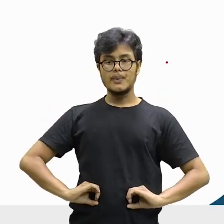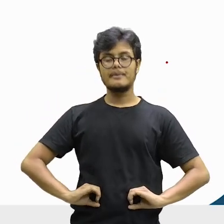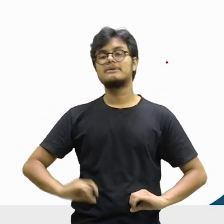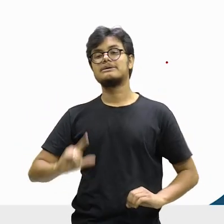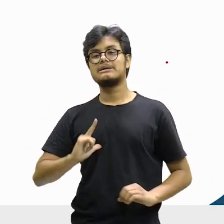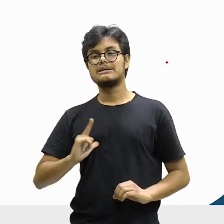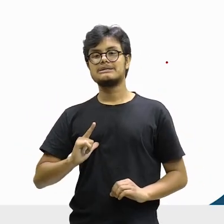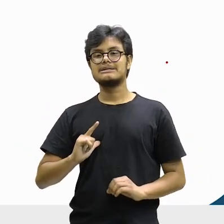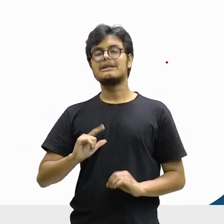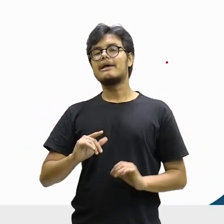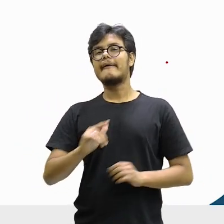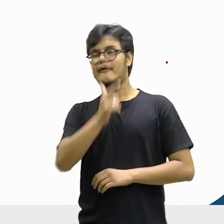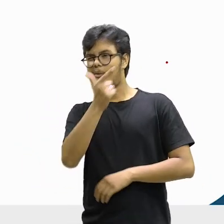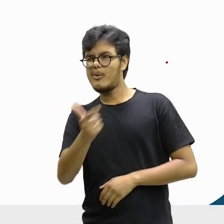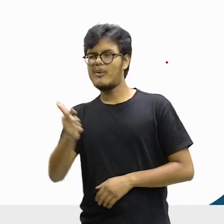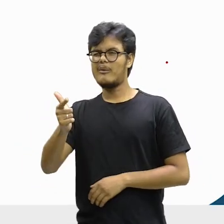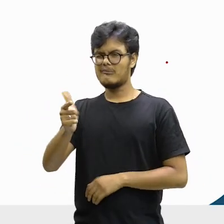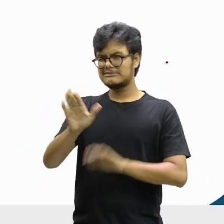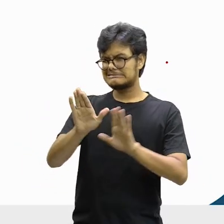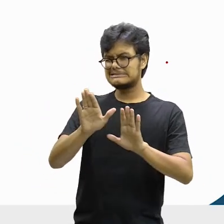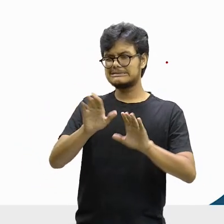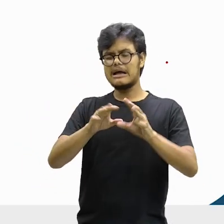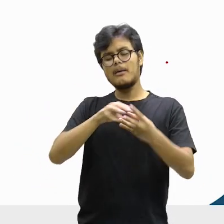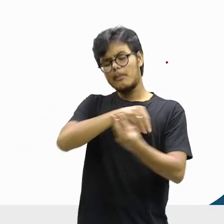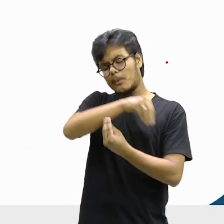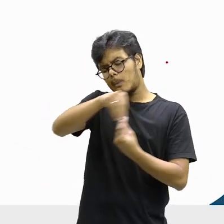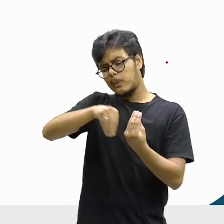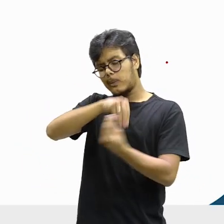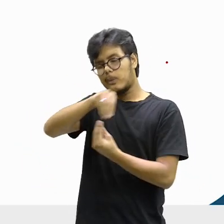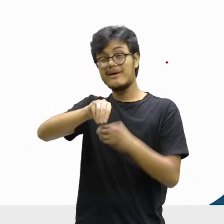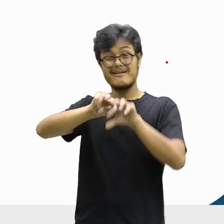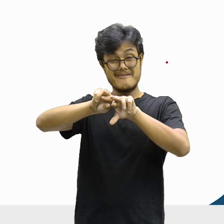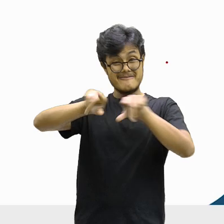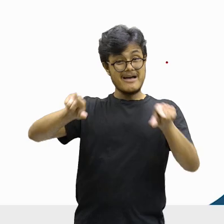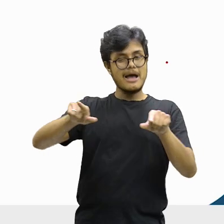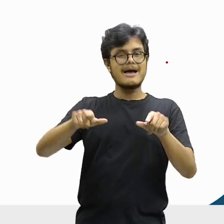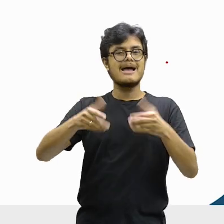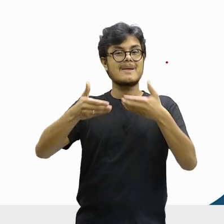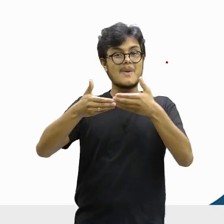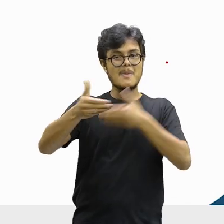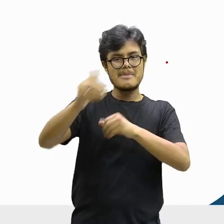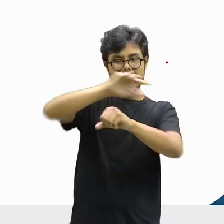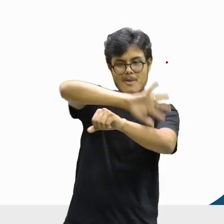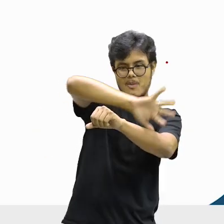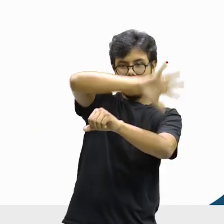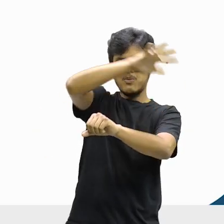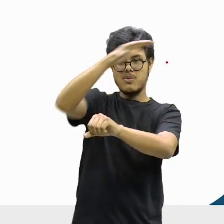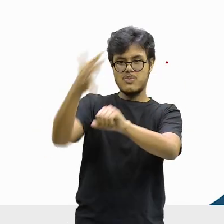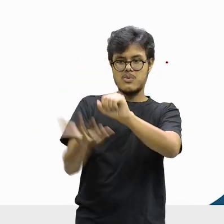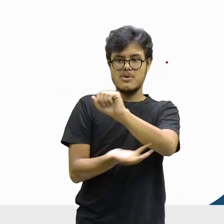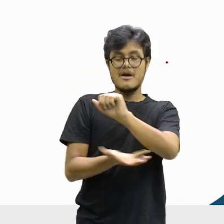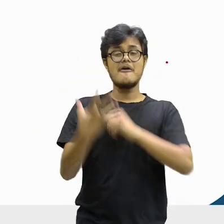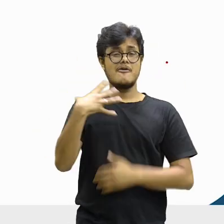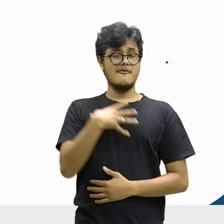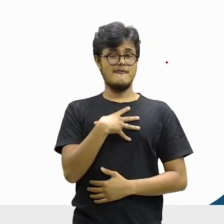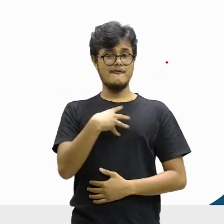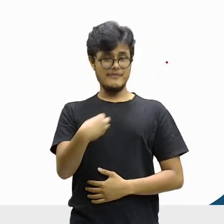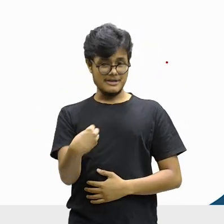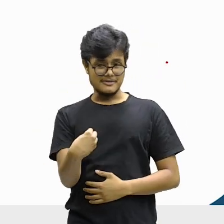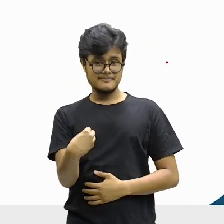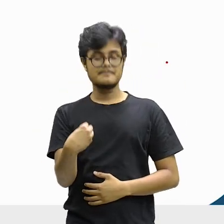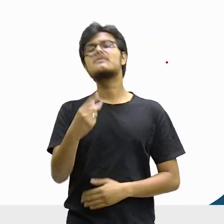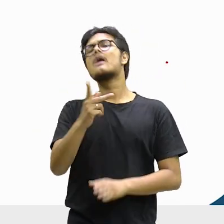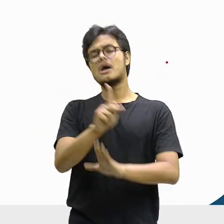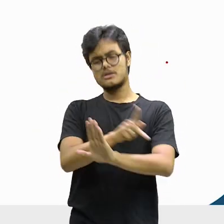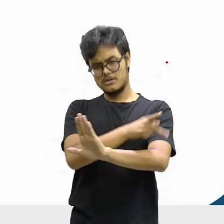cincícios trofoblastos e começa a início a formação da placenta. Tá? E aí essa placenta já vai